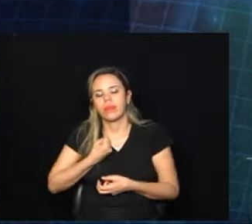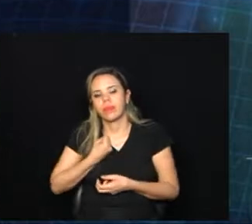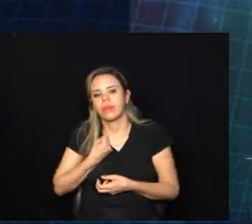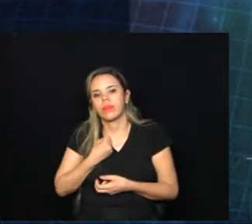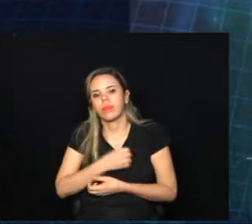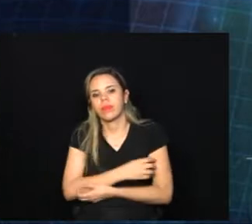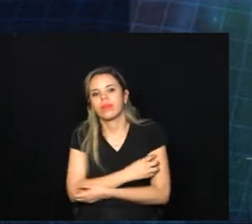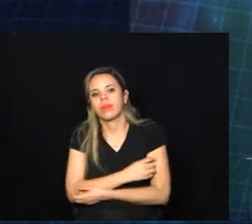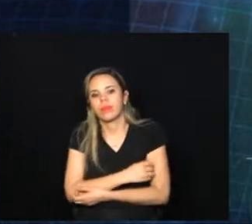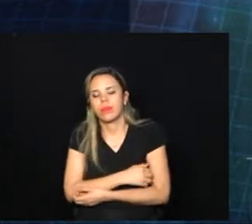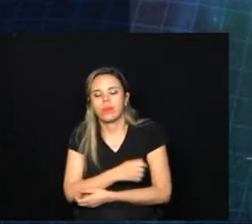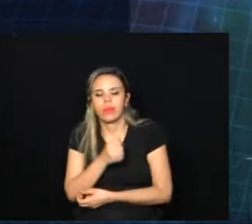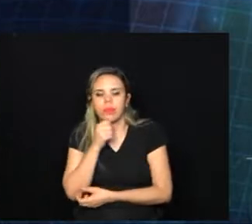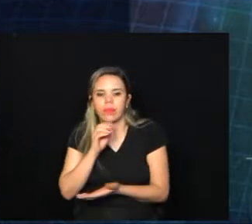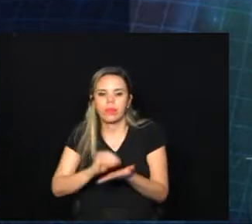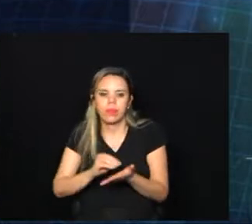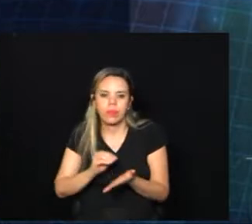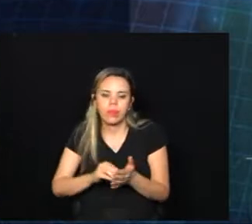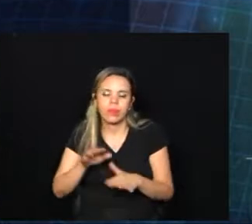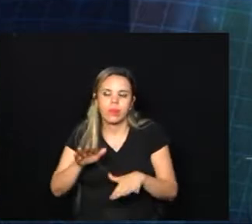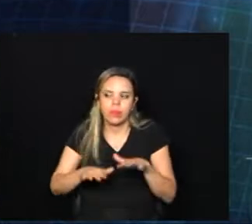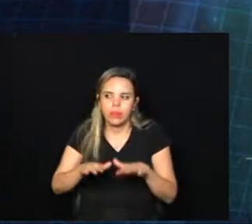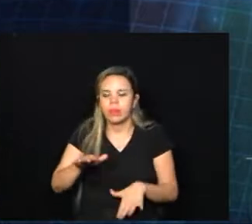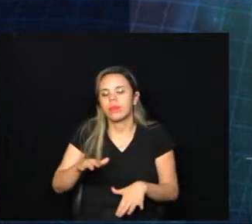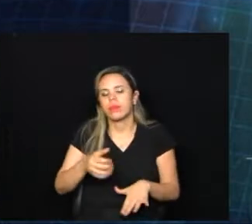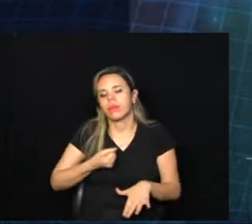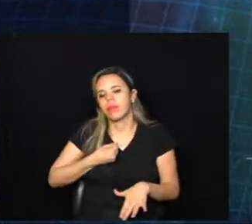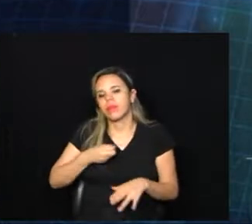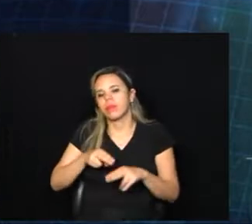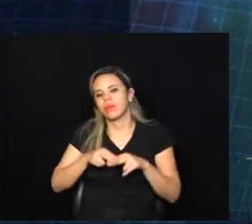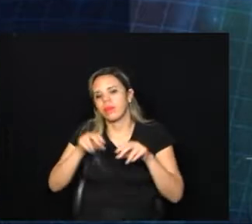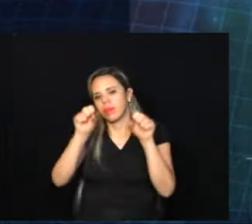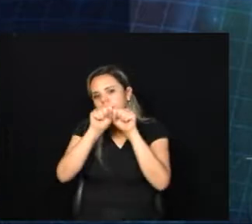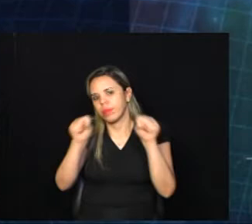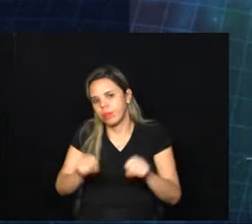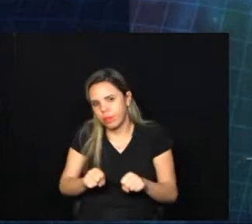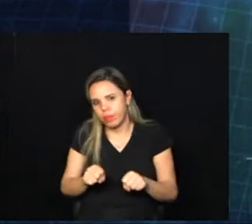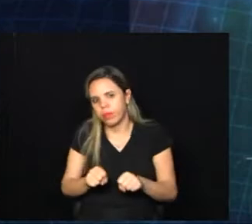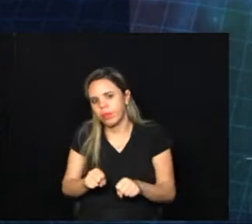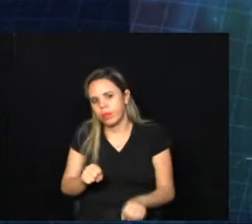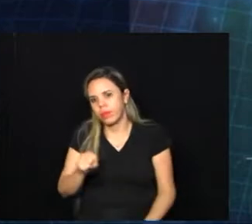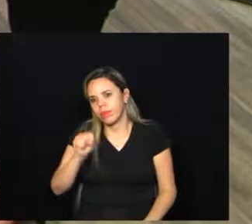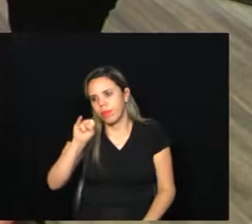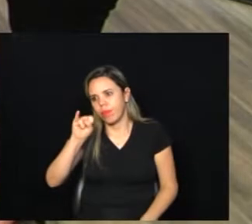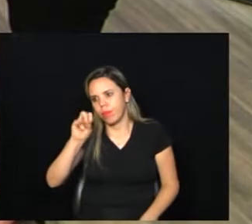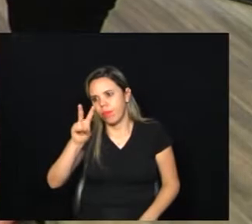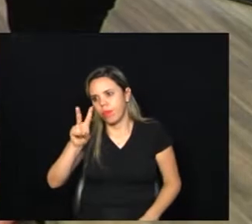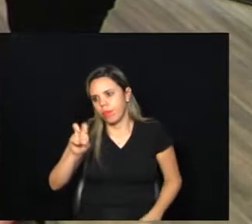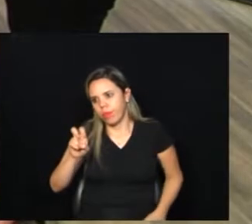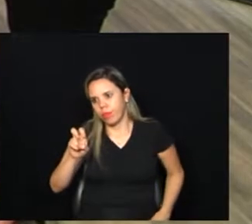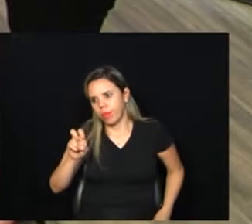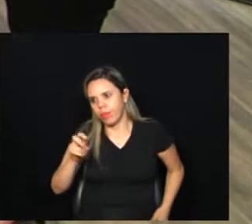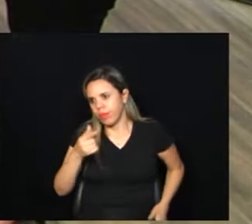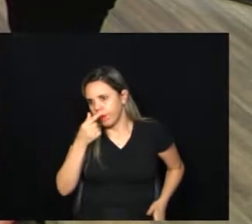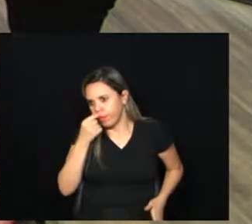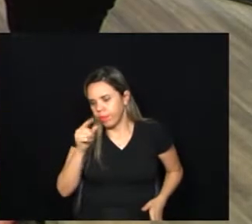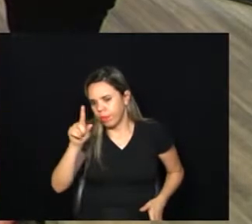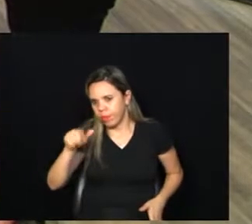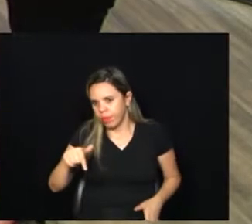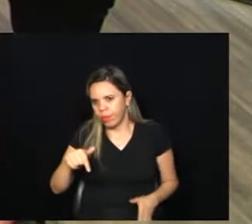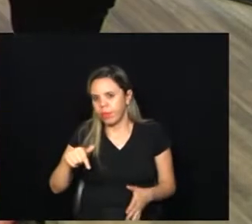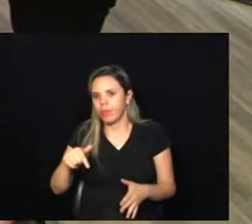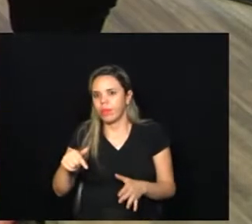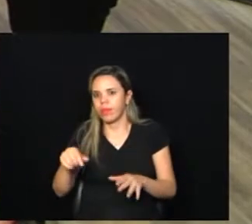está subnotificado, porque na verdade apenas o sistema chamado CIVEP gripe, que são, ou